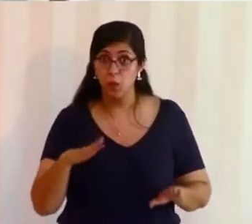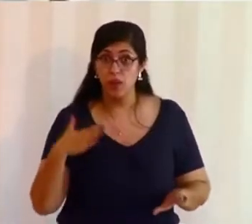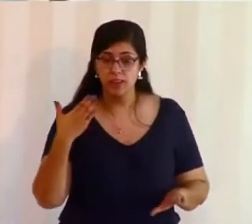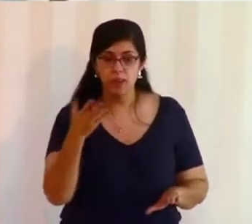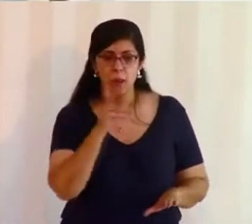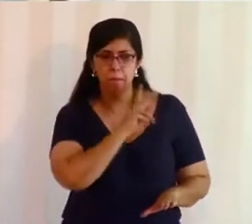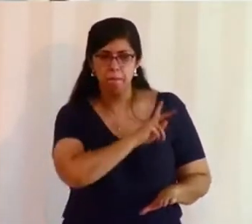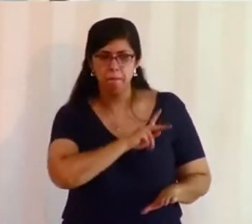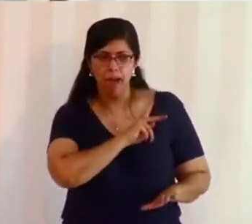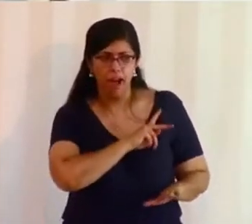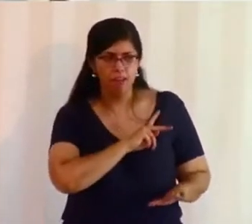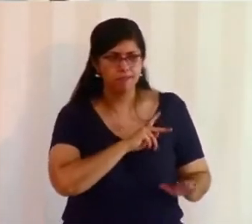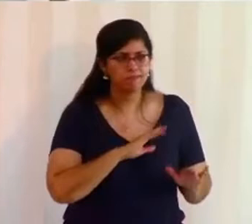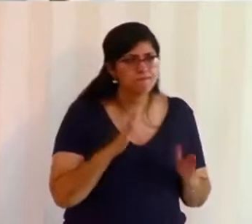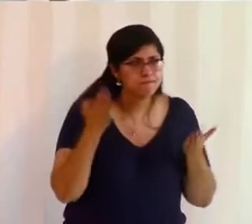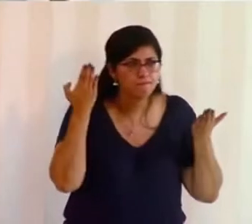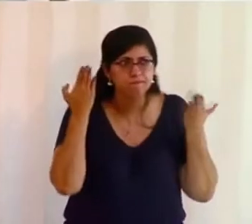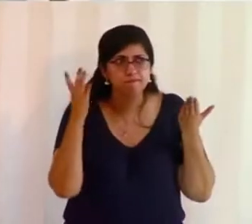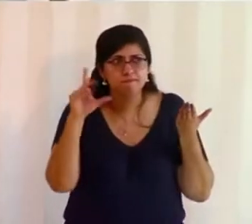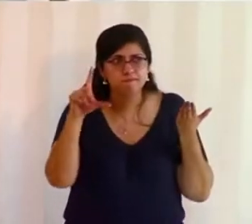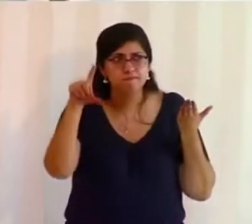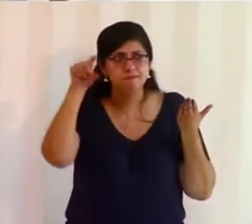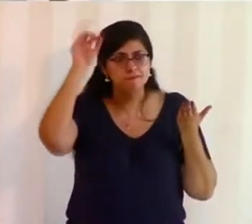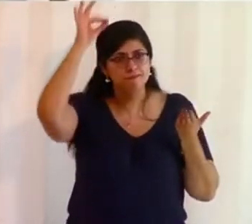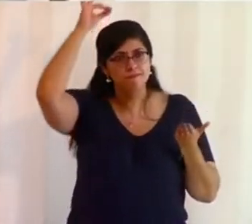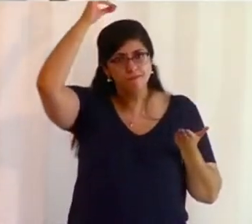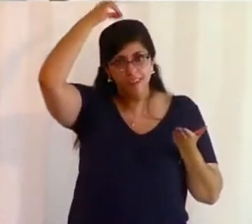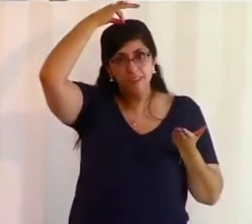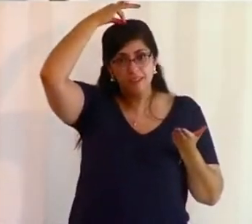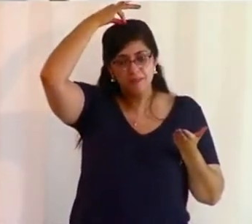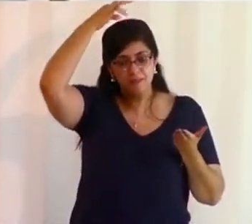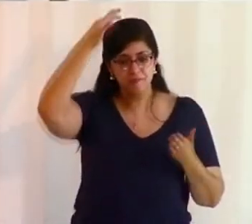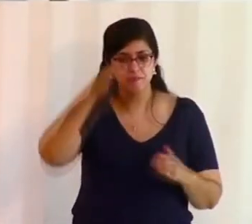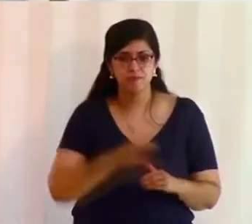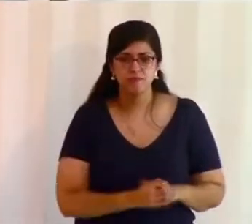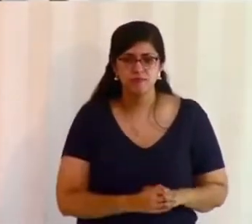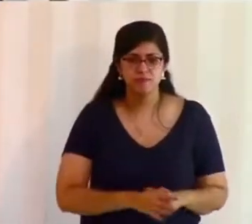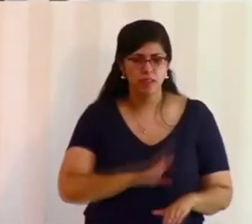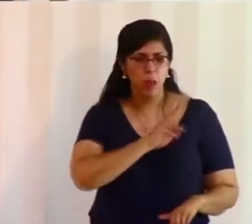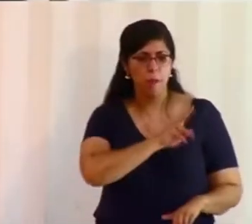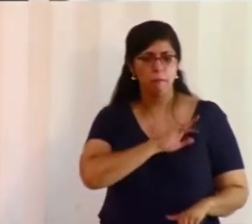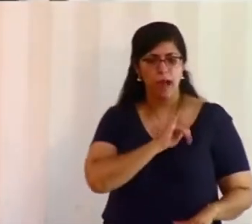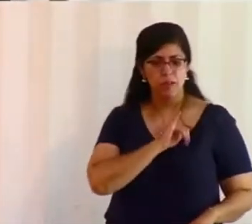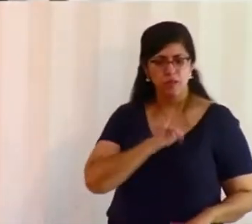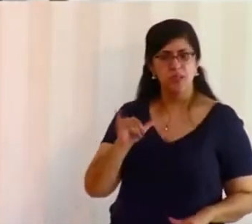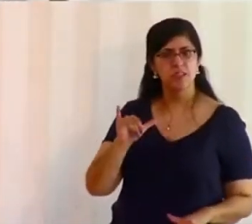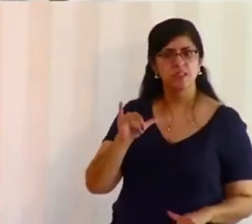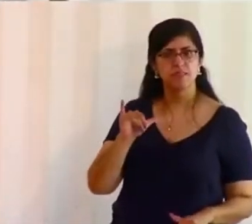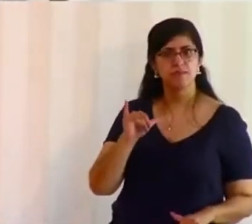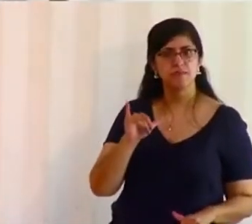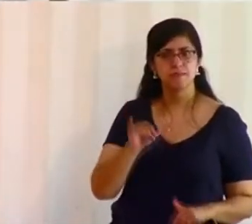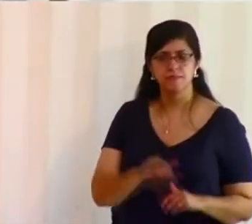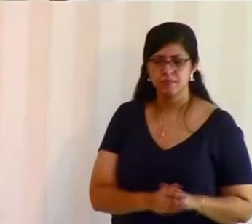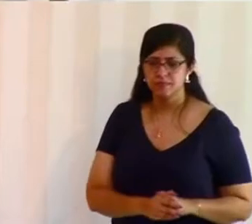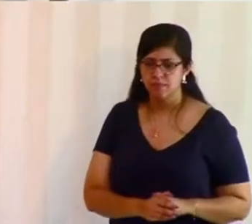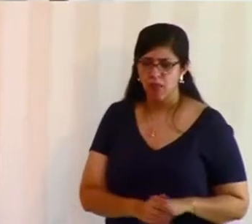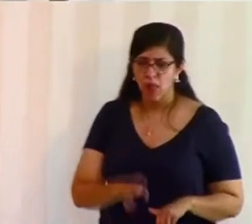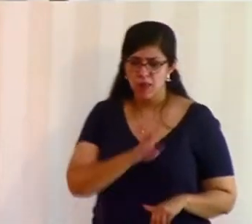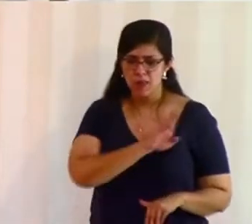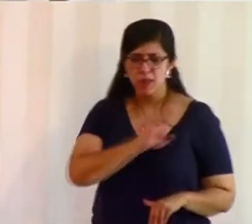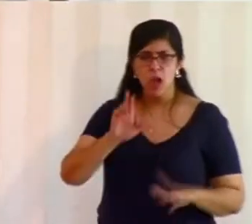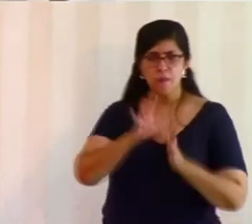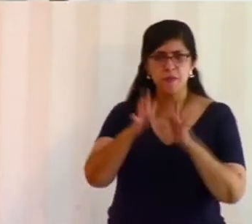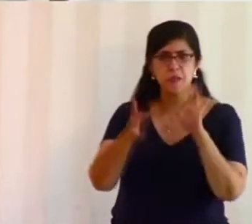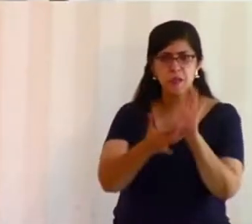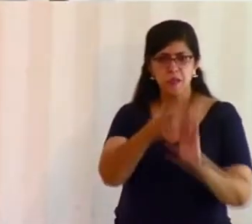tem ali um discernimento espiritual, ele é enfático, ele não fica com rodeios, e diz aí o final do verso 18, em nome de